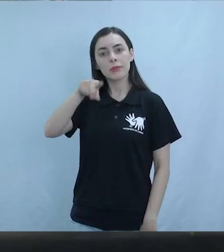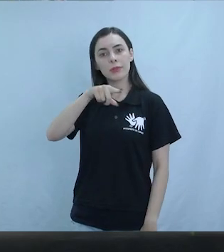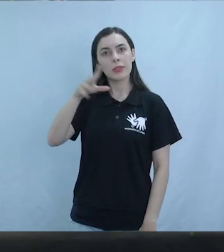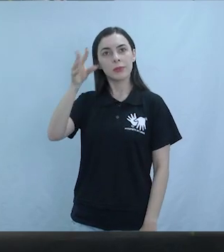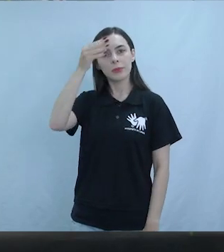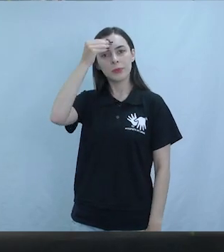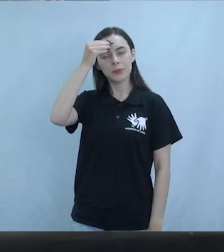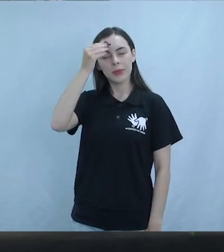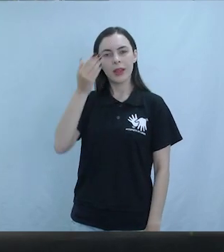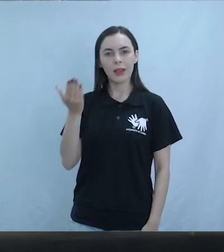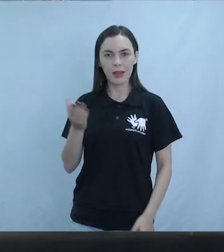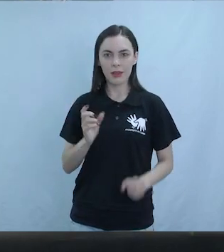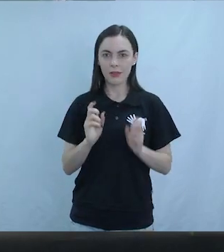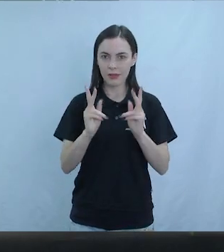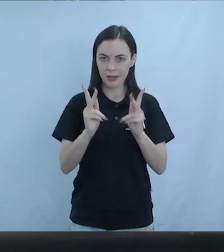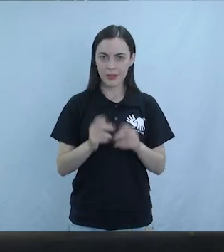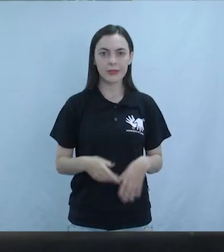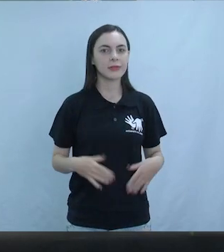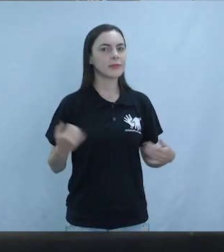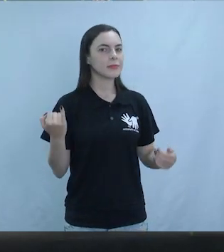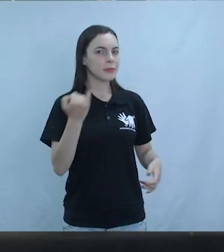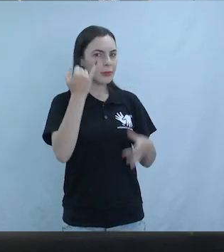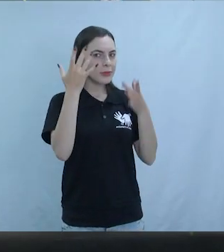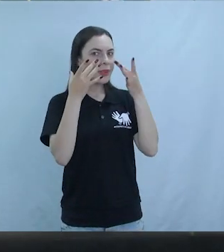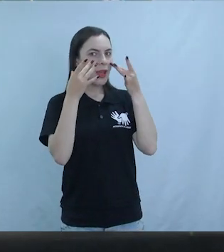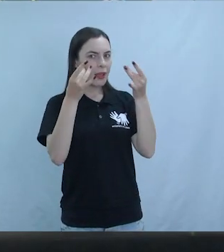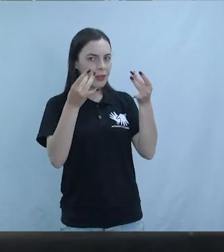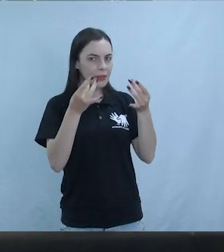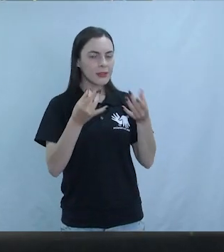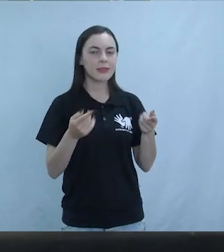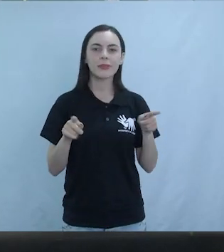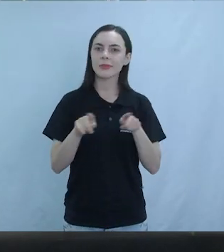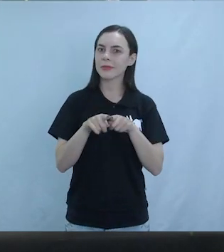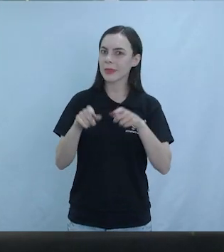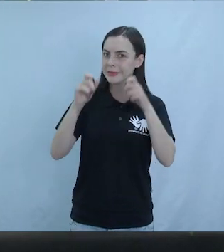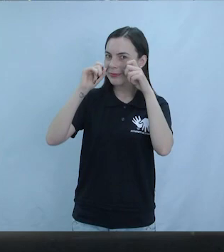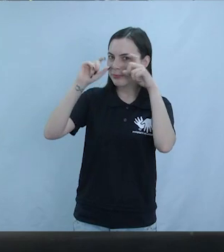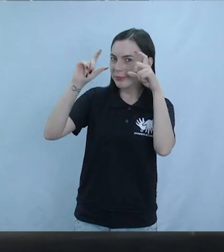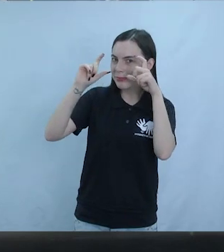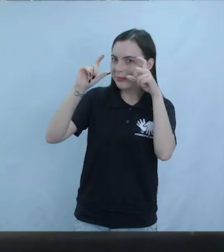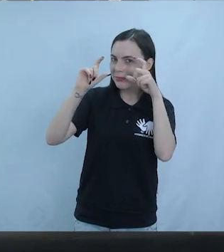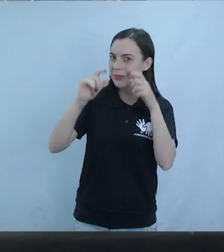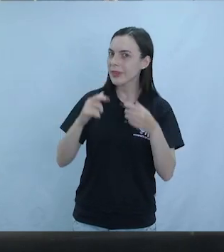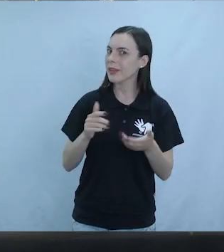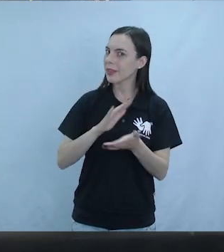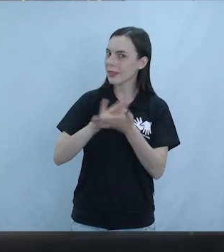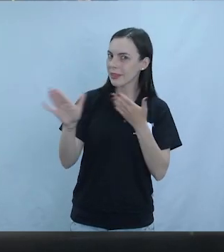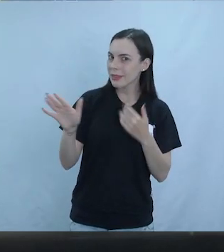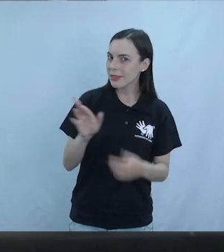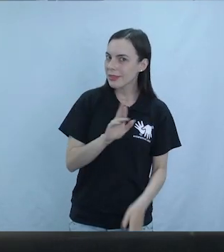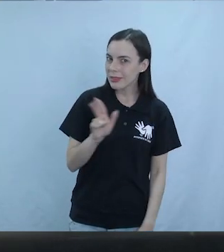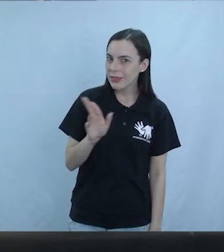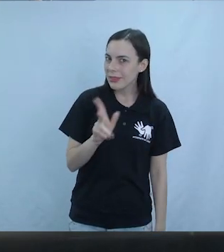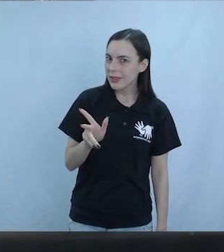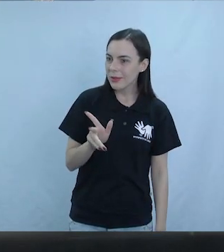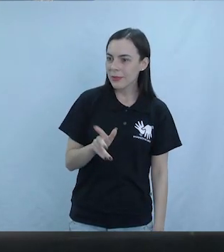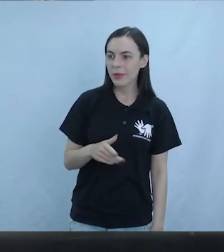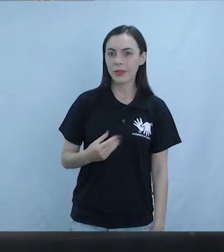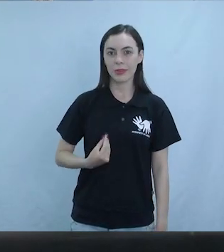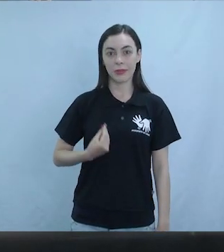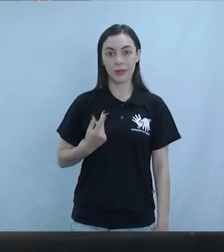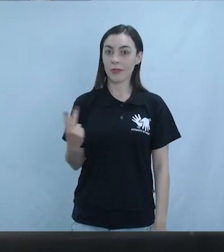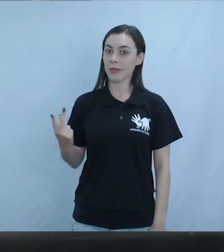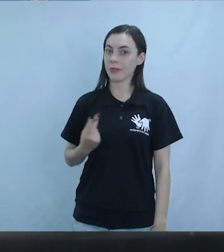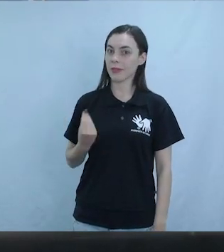para vocês hoje, ok? Prestem bastante atenção. E fiquem aí. Não vão embora. Nós